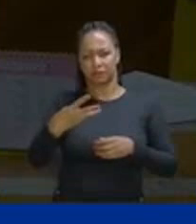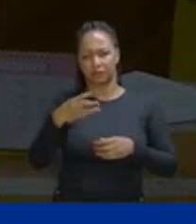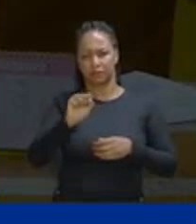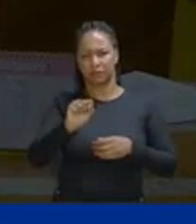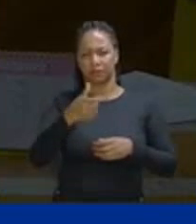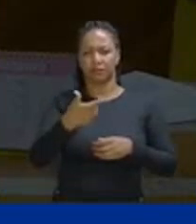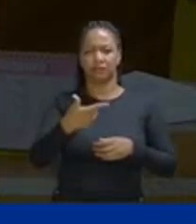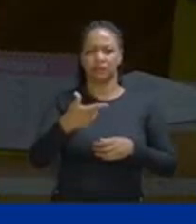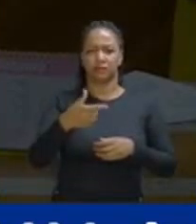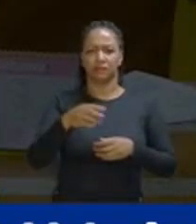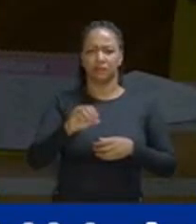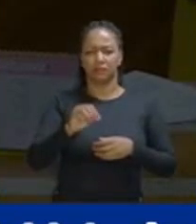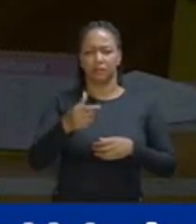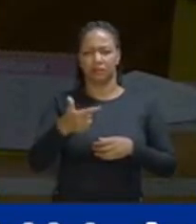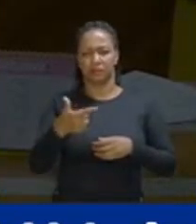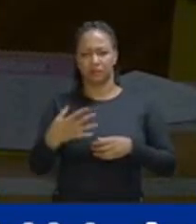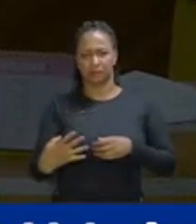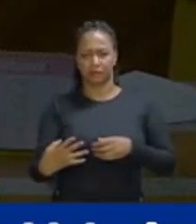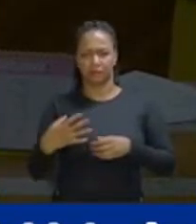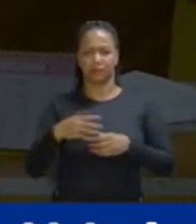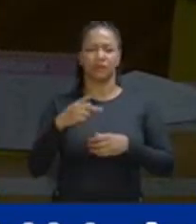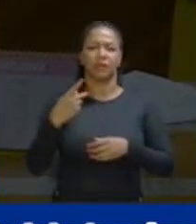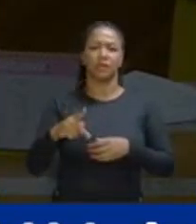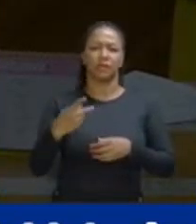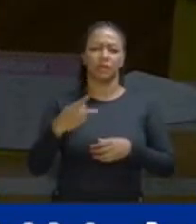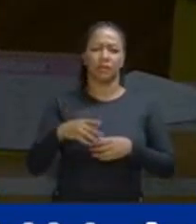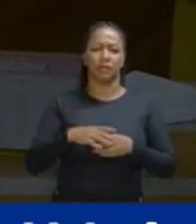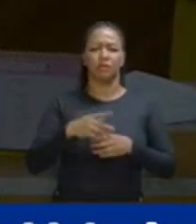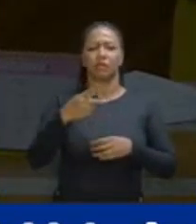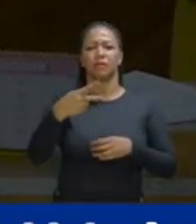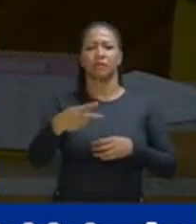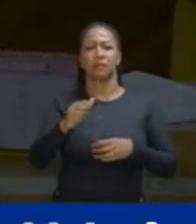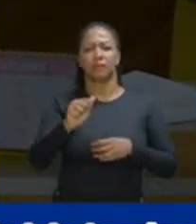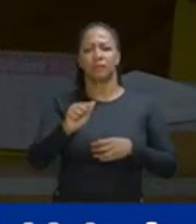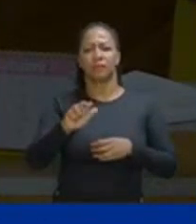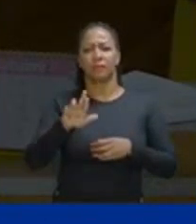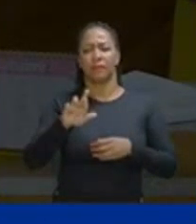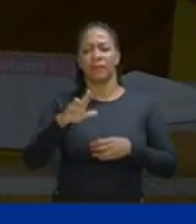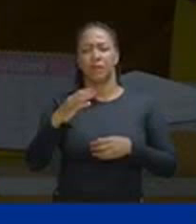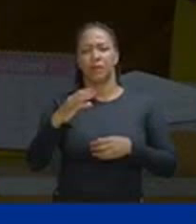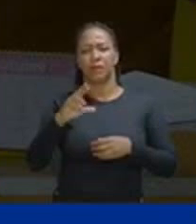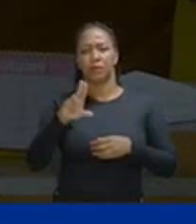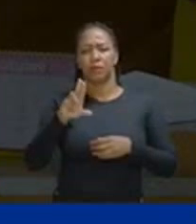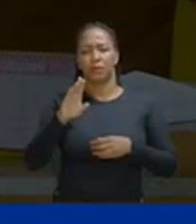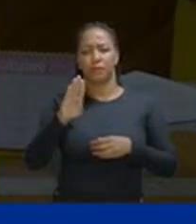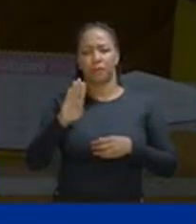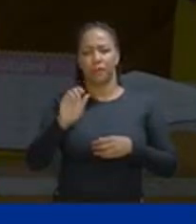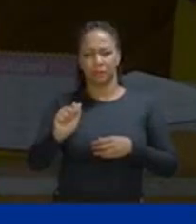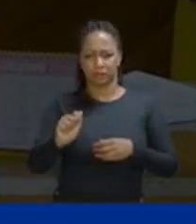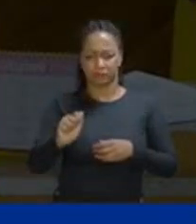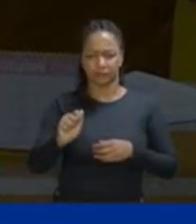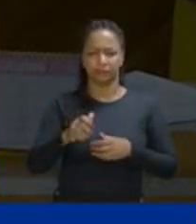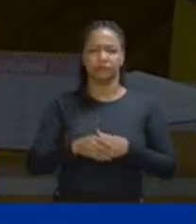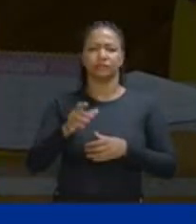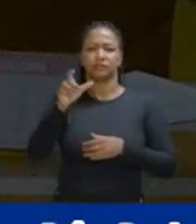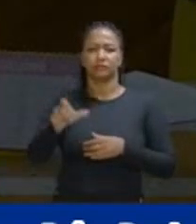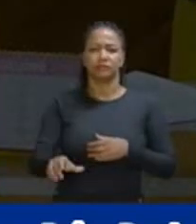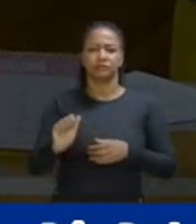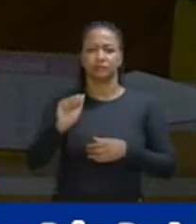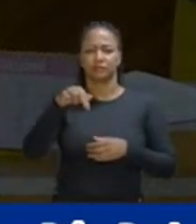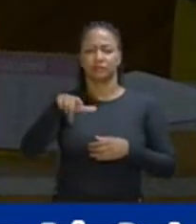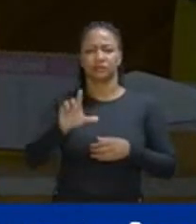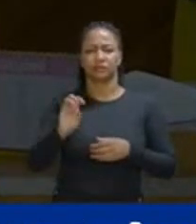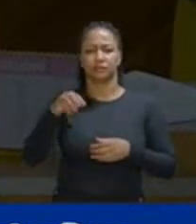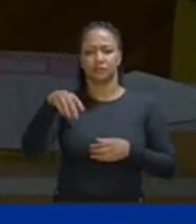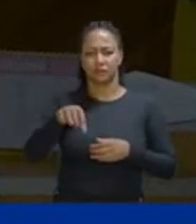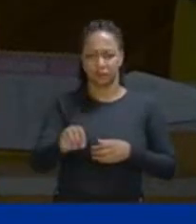038, 2004, origem para Cuba, relator juiz Anselmo Gonçalves, recorrente Cleidson dos Santos Rego,